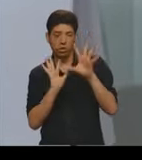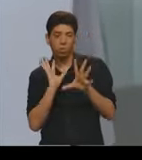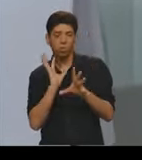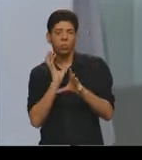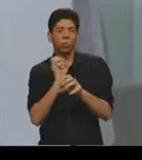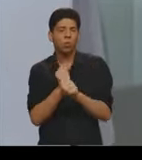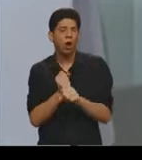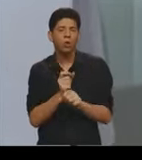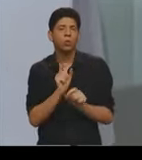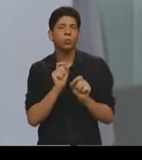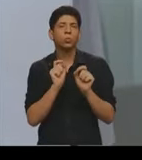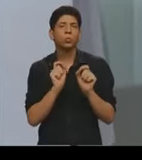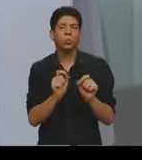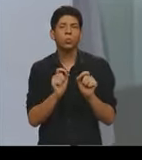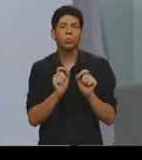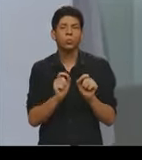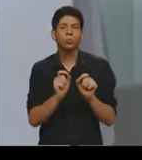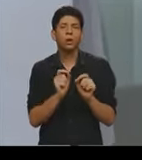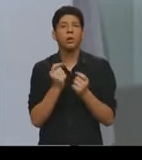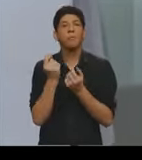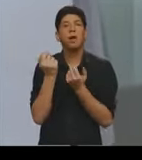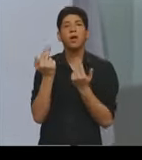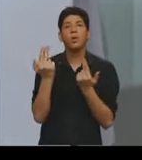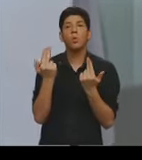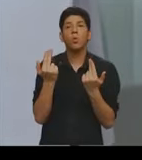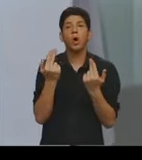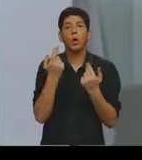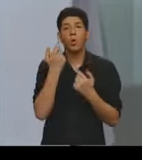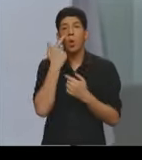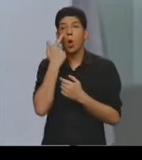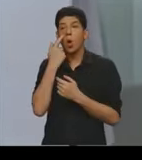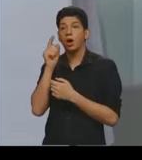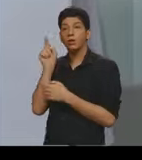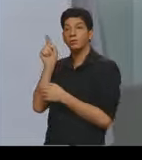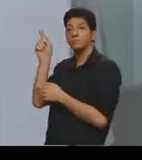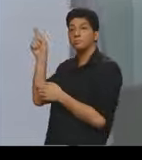corresponde à mesma razão em proporção,